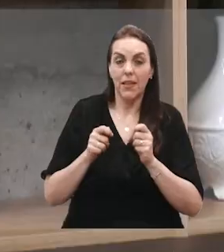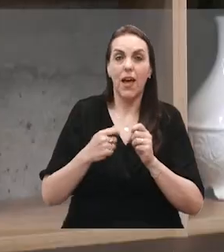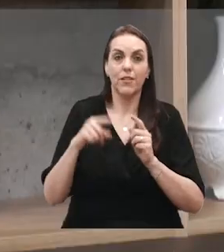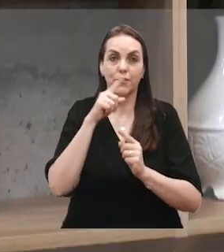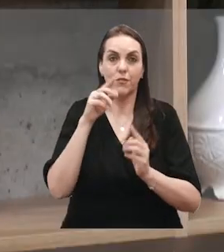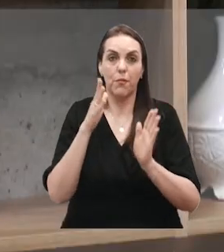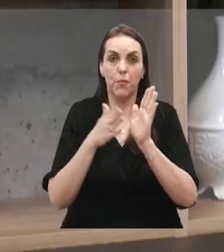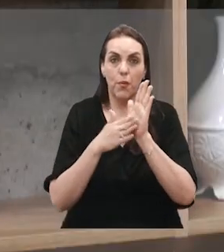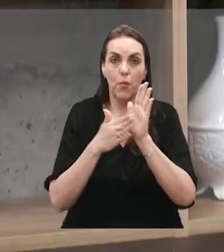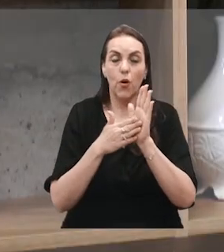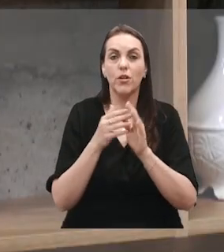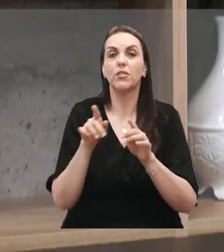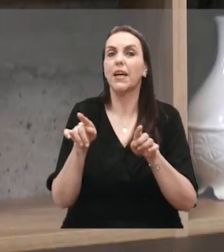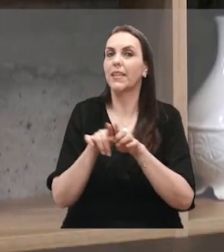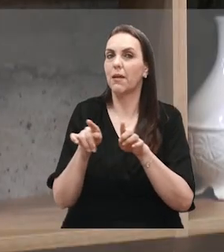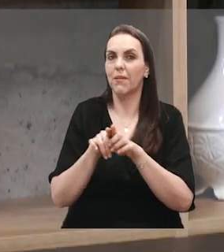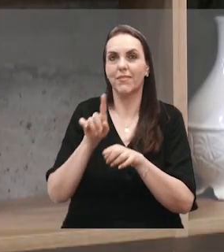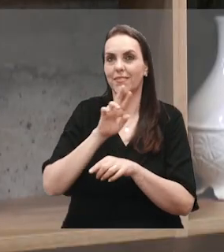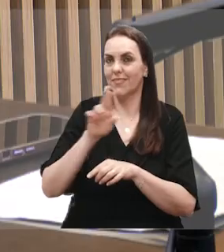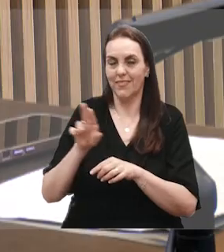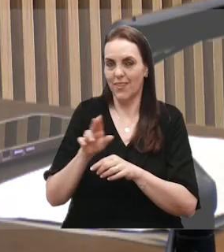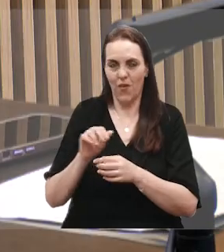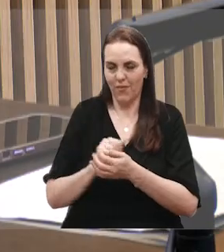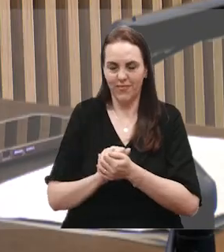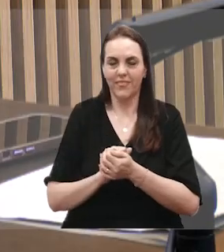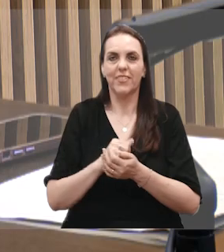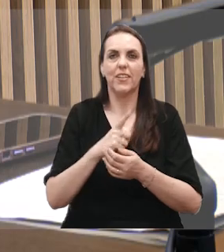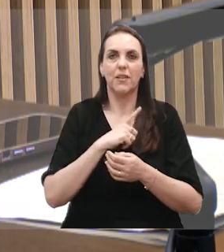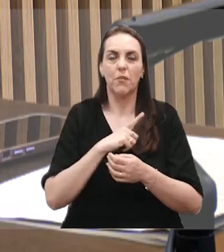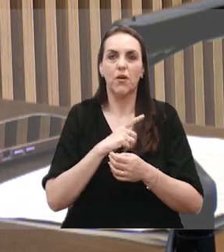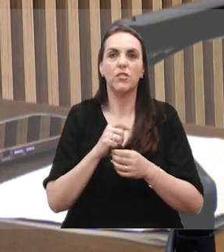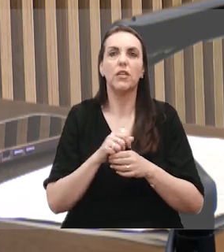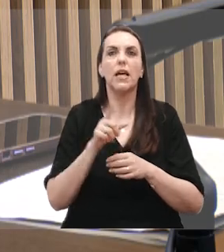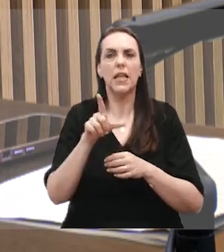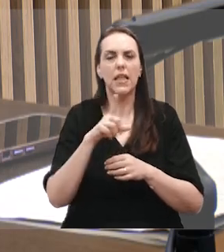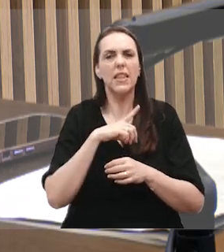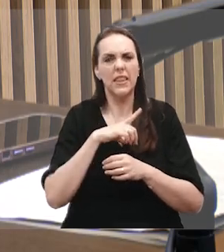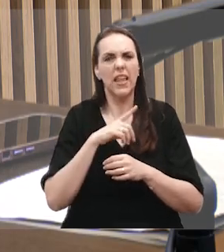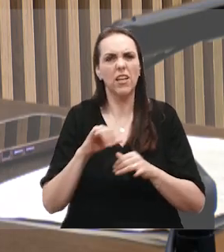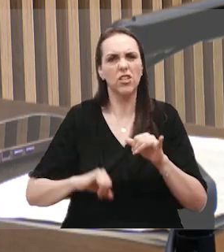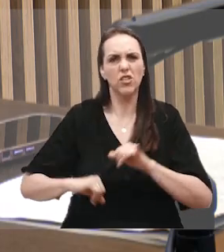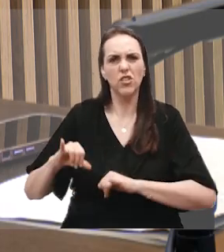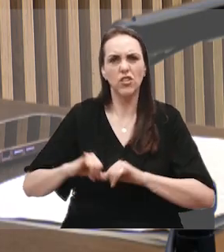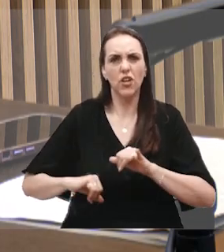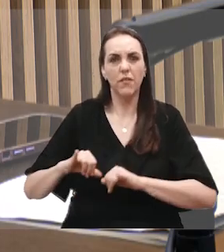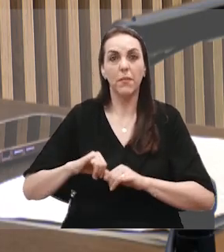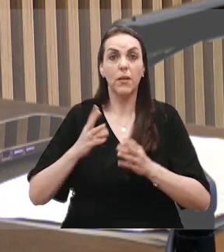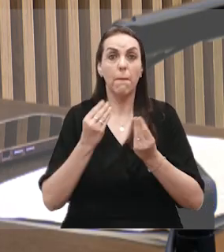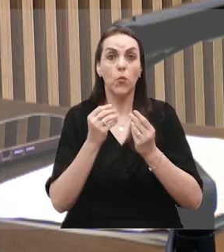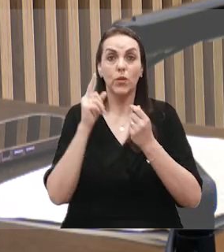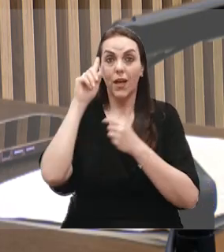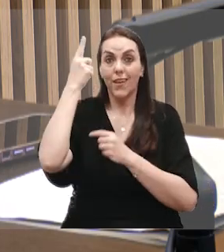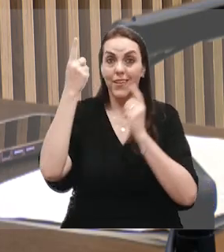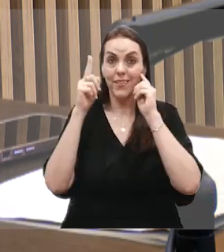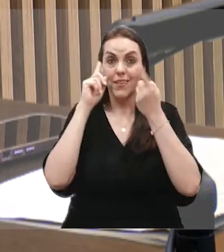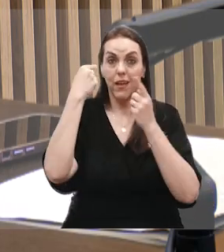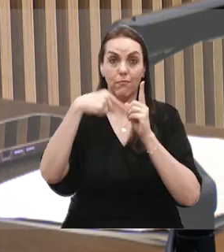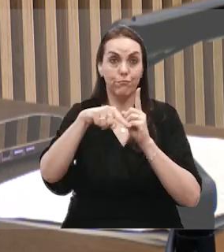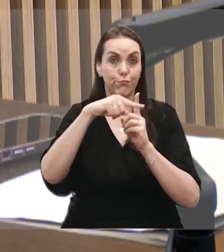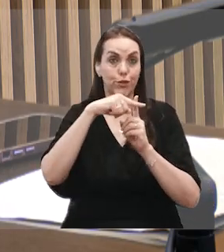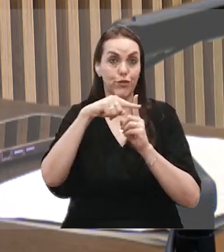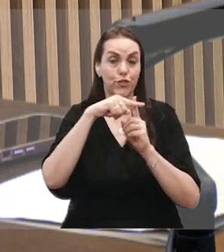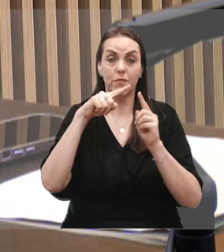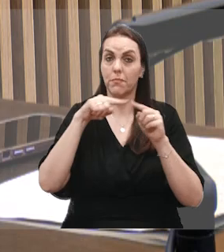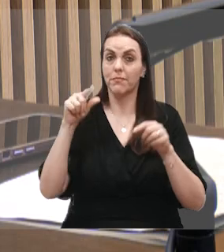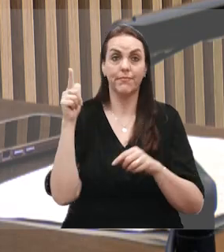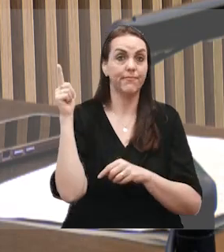né? A inconstitucionalidade. Que todos os vereadores sofrem com isso, às vezes tem muitas ideias, até positivas, né? Mas não